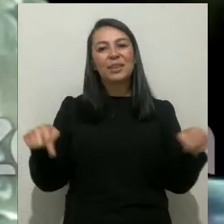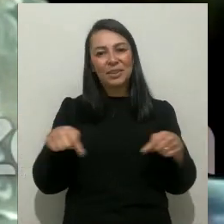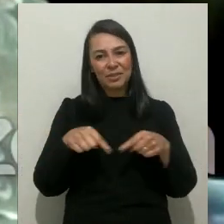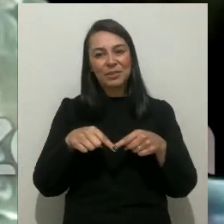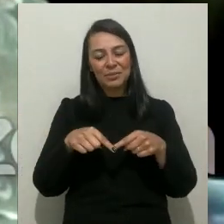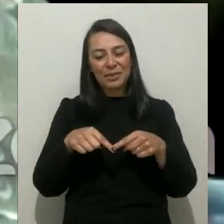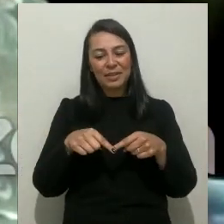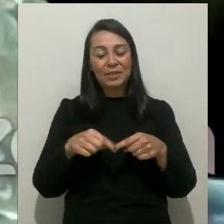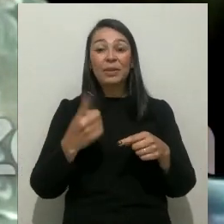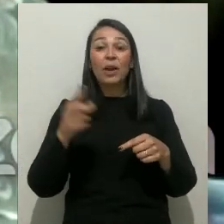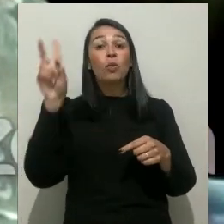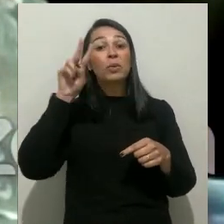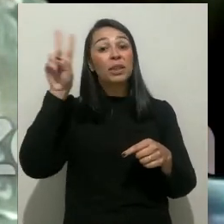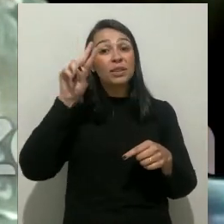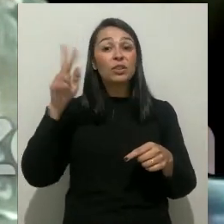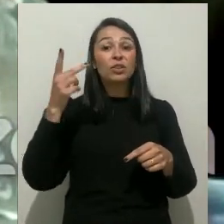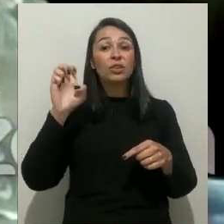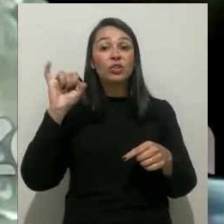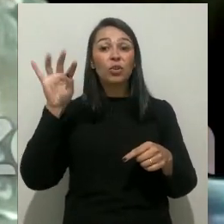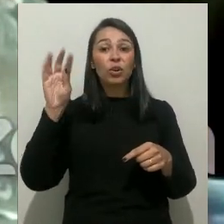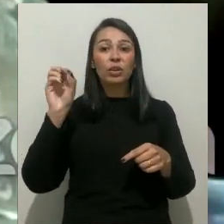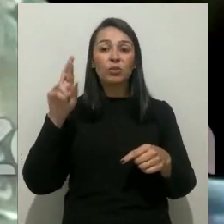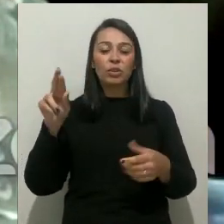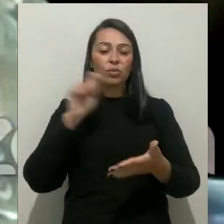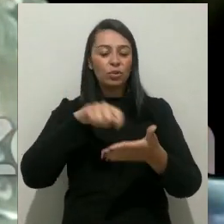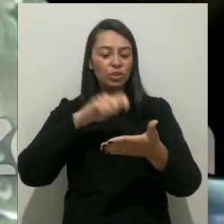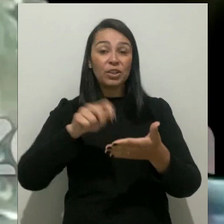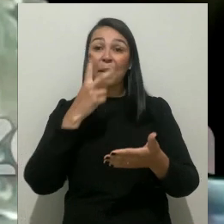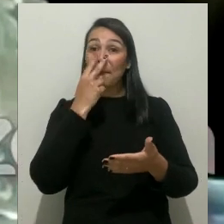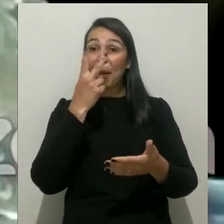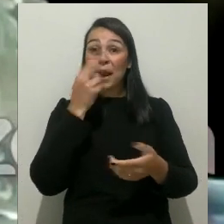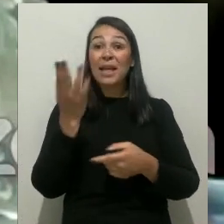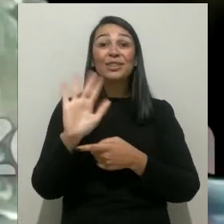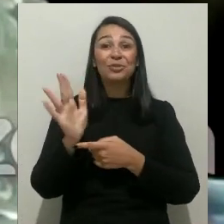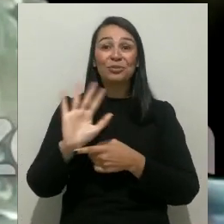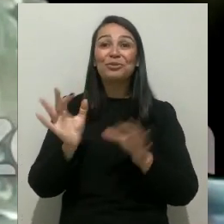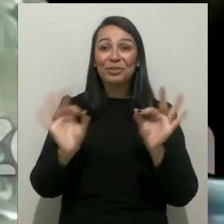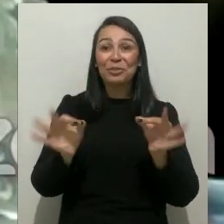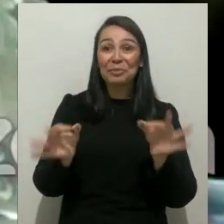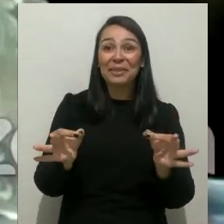Essa é uma das histórias do Heitor, que escreve, ele parece um filme, né?